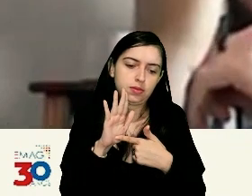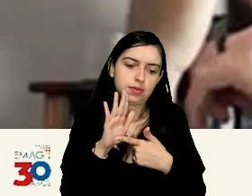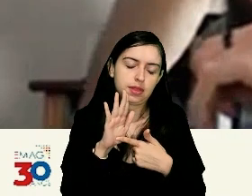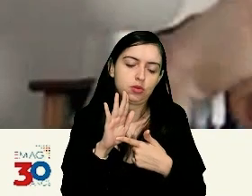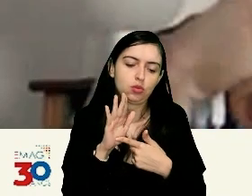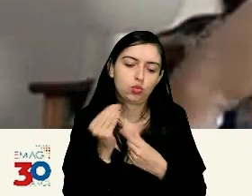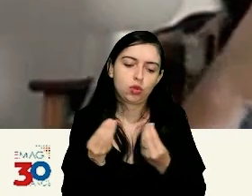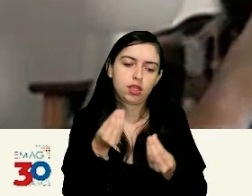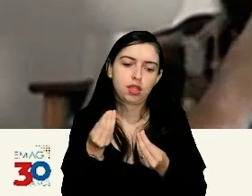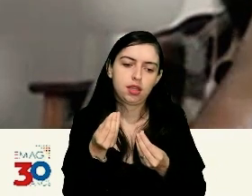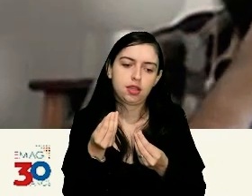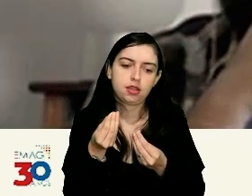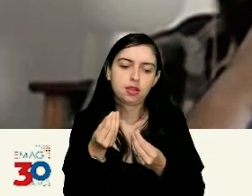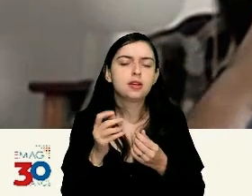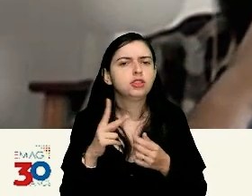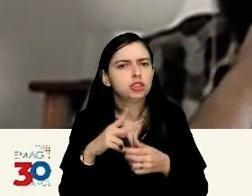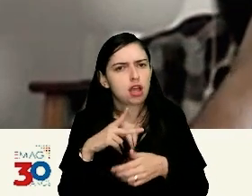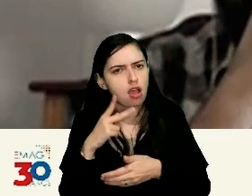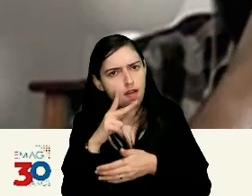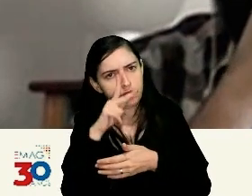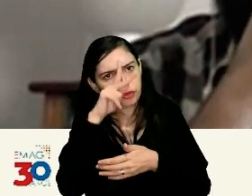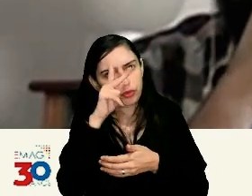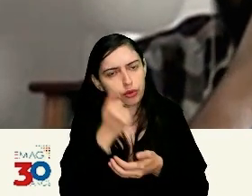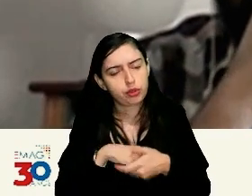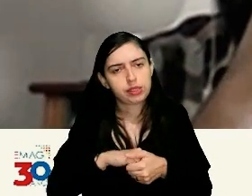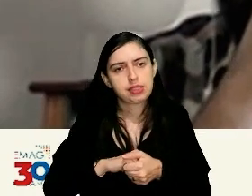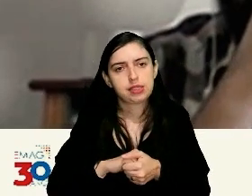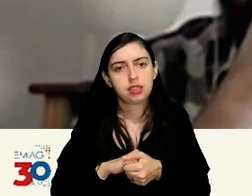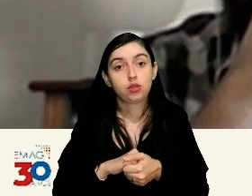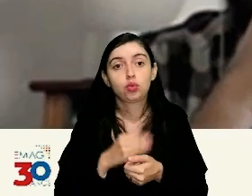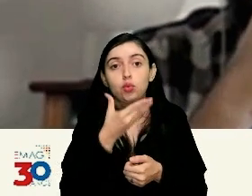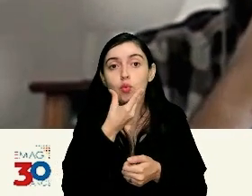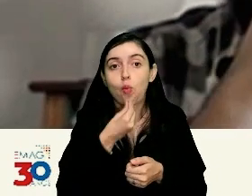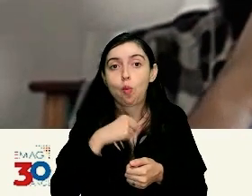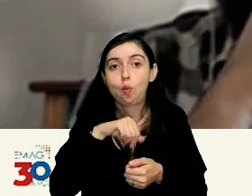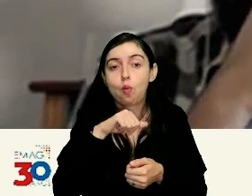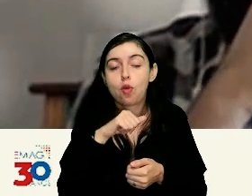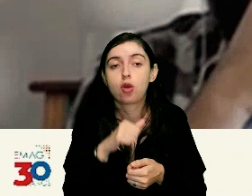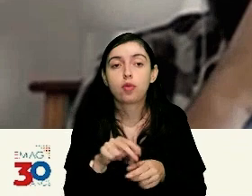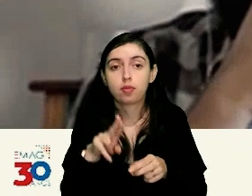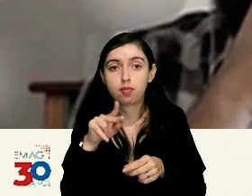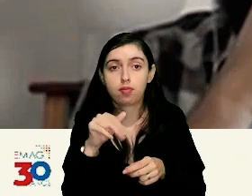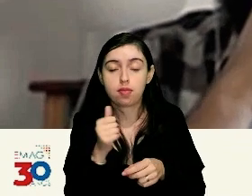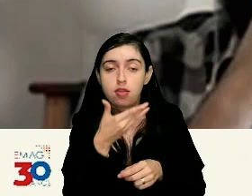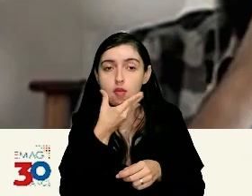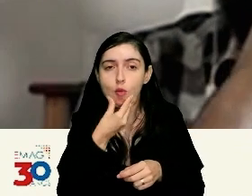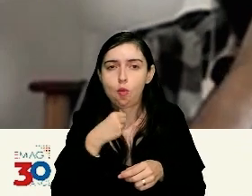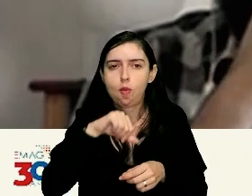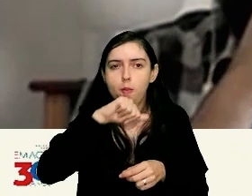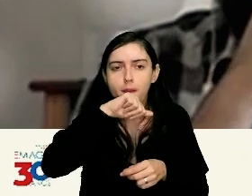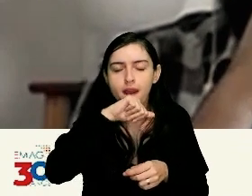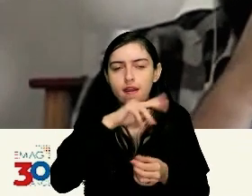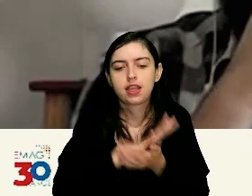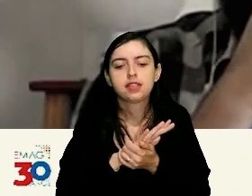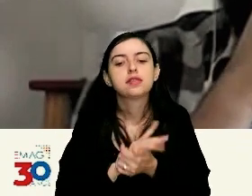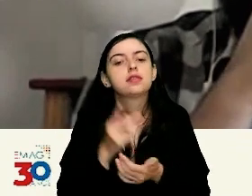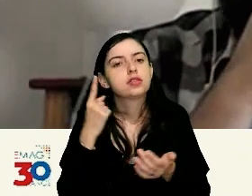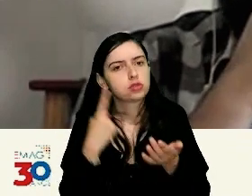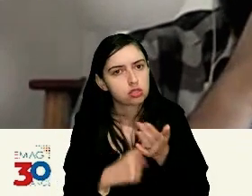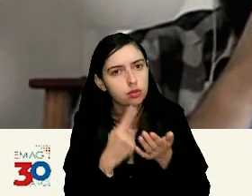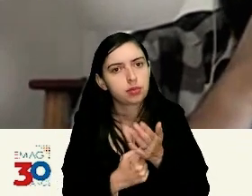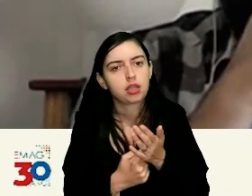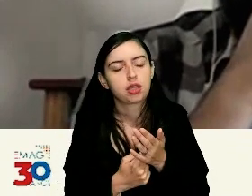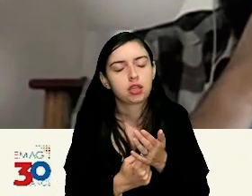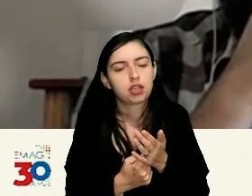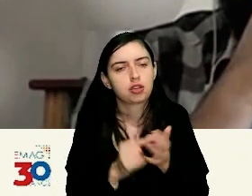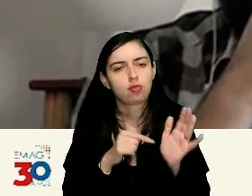da potencialidade do homem como pai, né? Da possibilidade de assumir integralmente e fazer o papel dele. Eu sempre falo